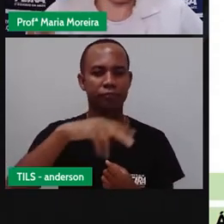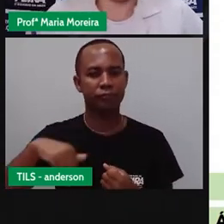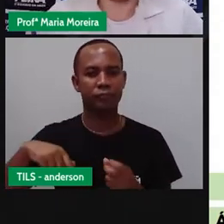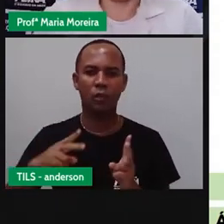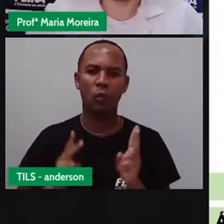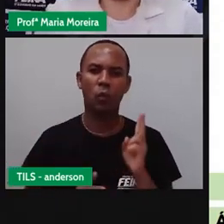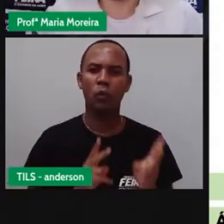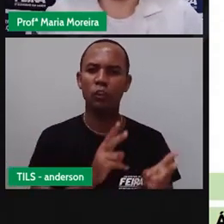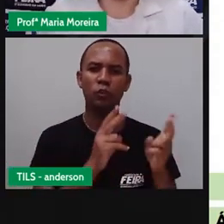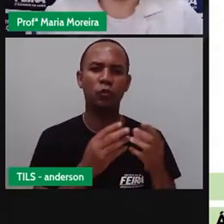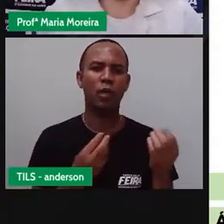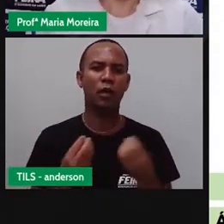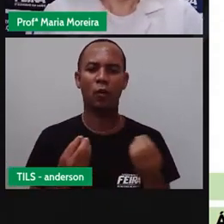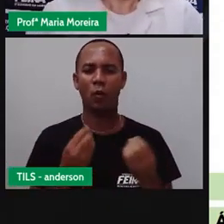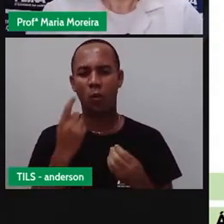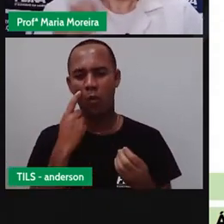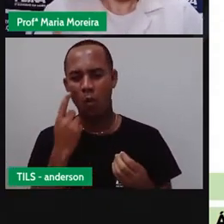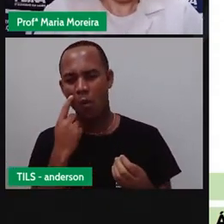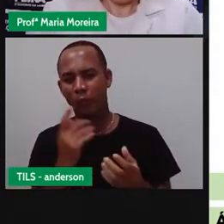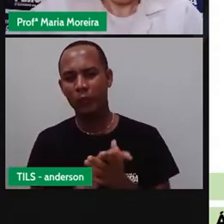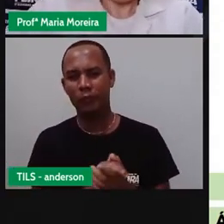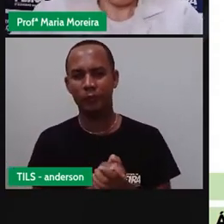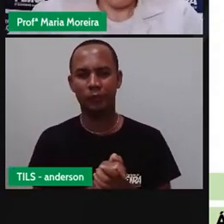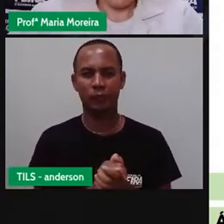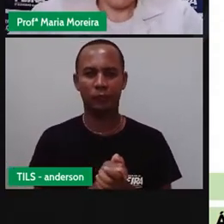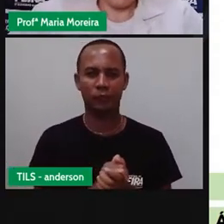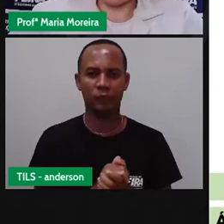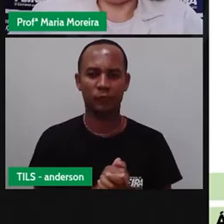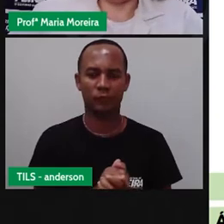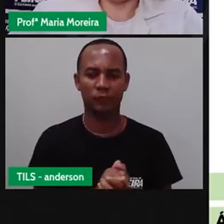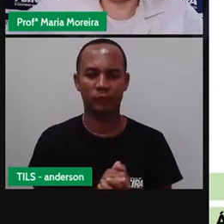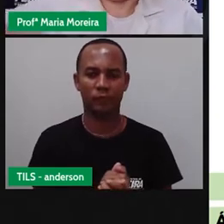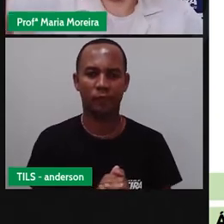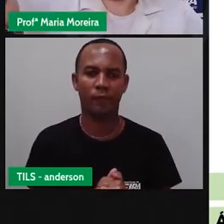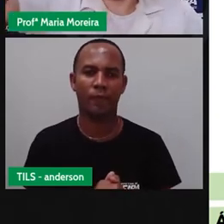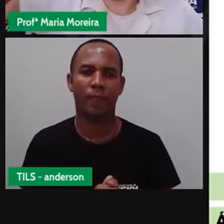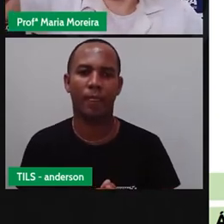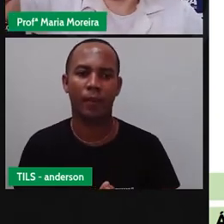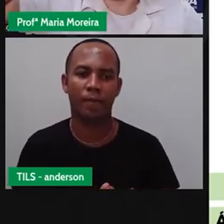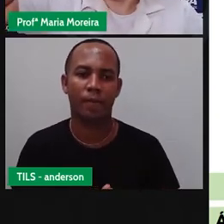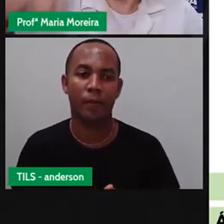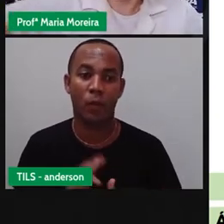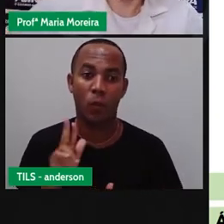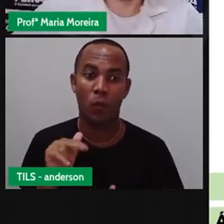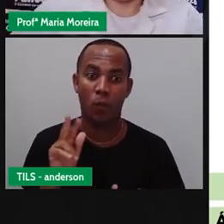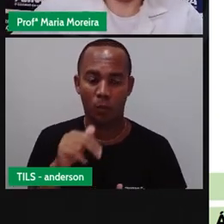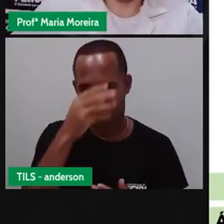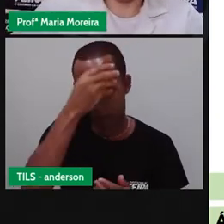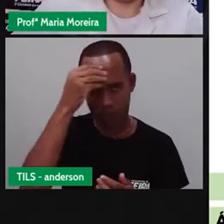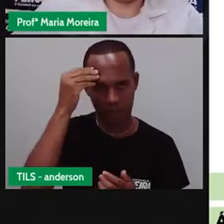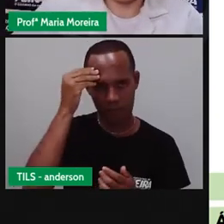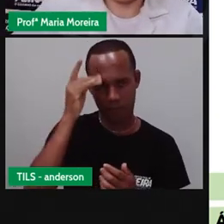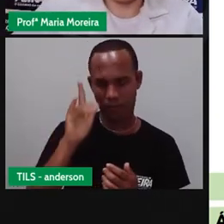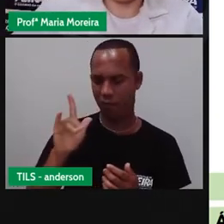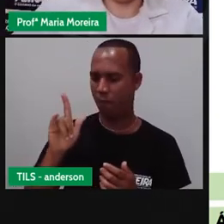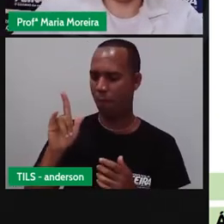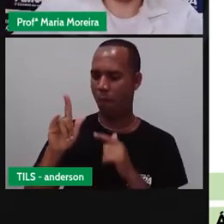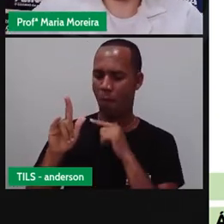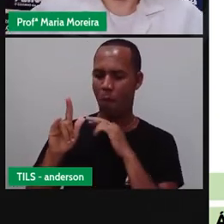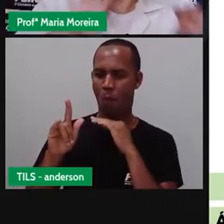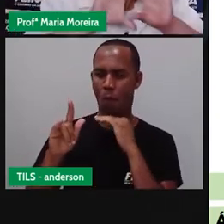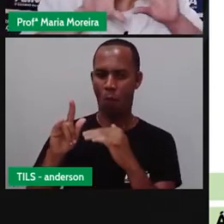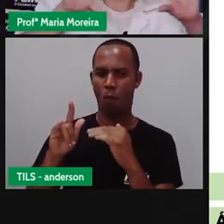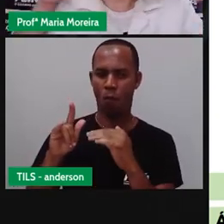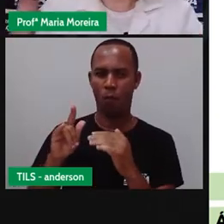continuar com nossa temática da semana para o Maria Anderson não esqueçam de deixar o que o like aqui embaixo